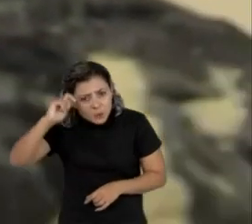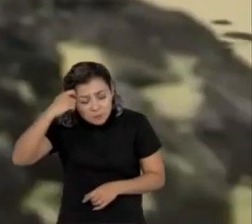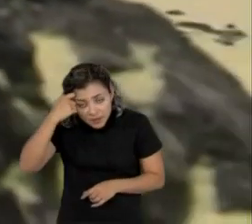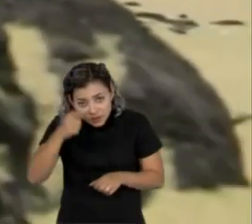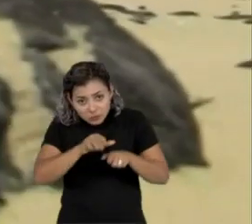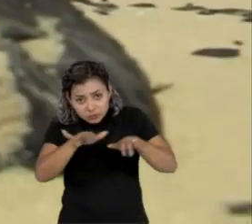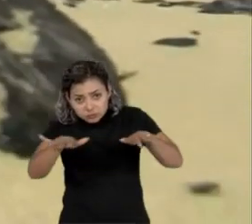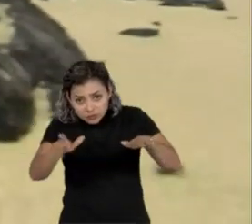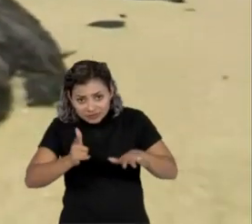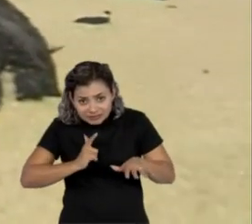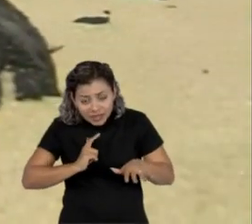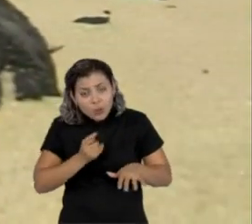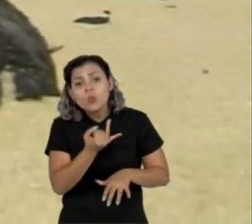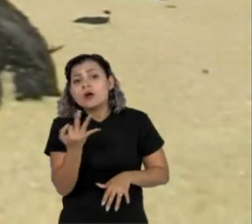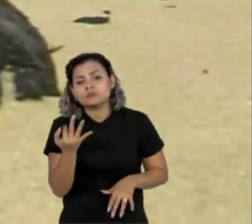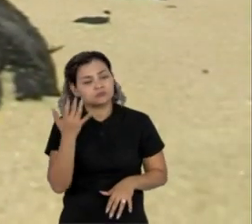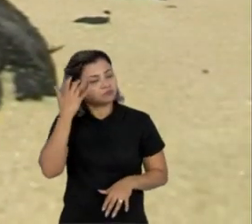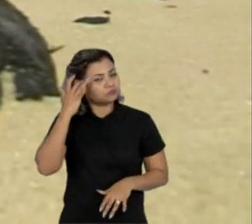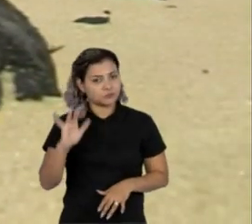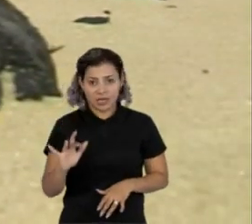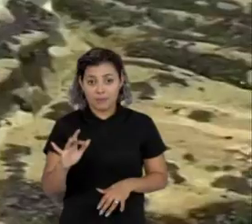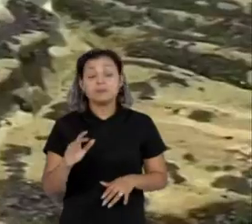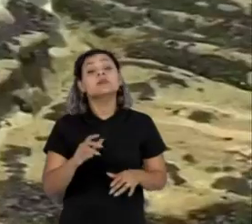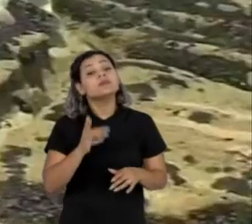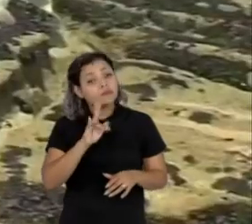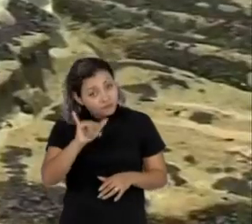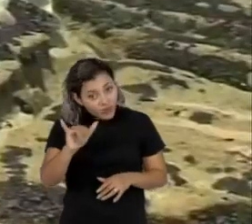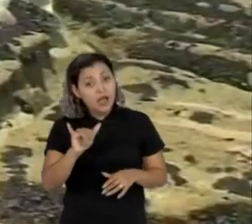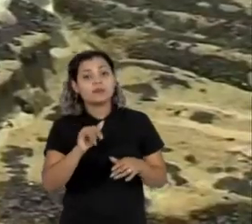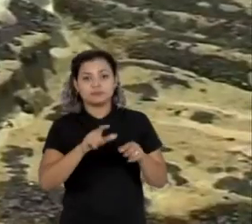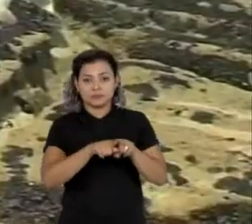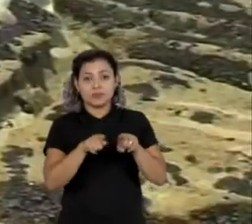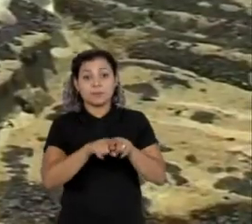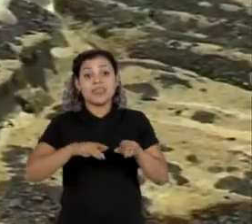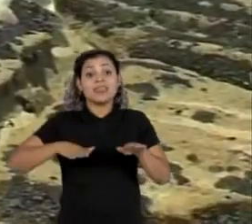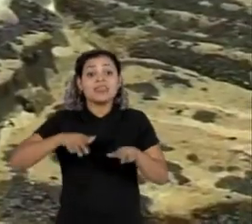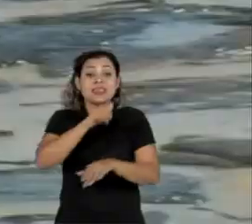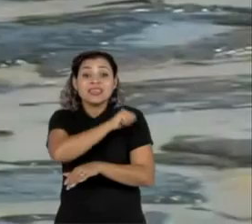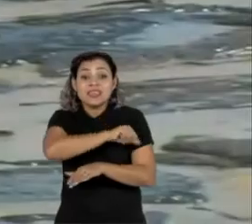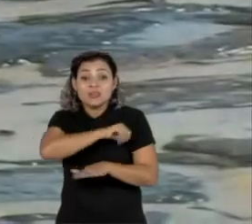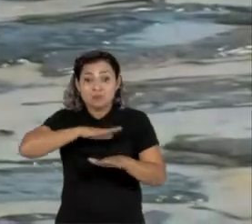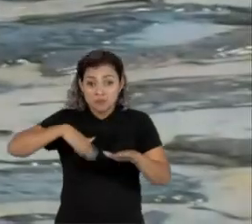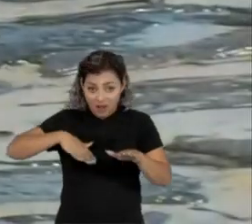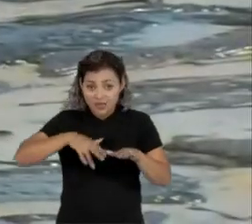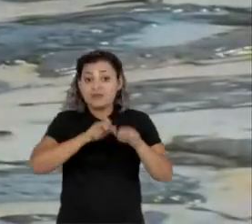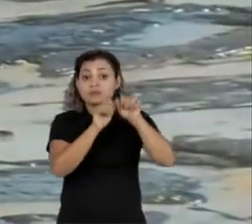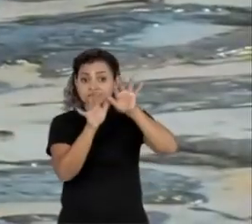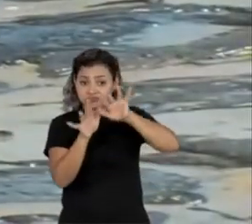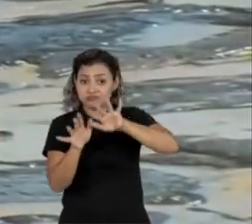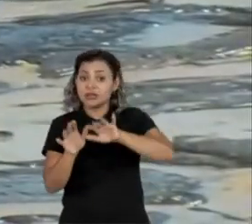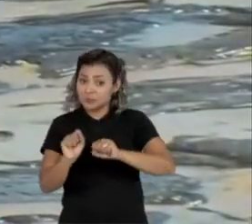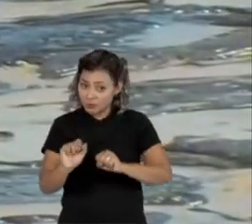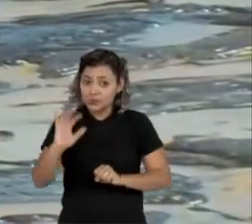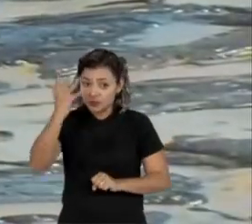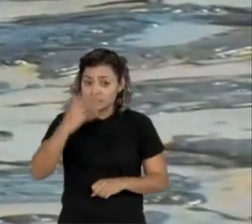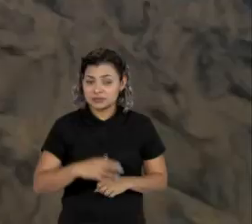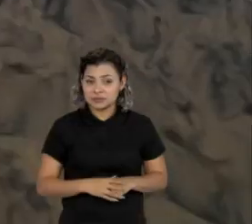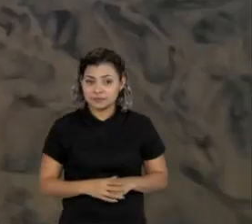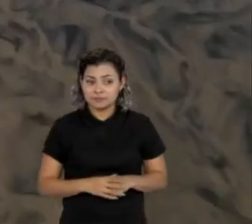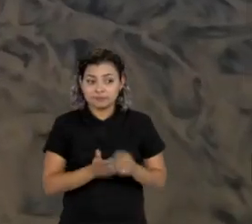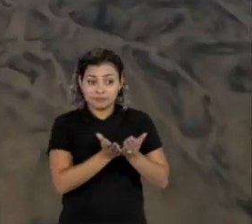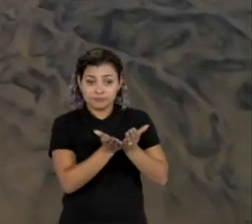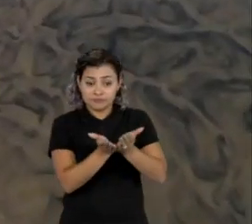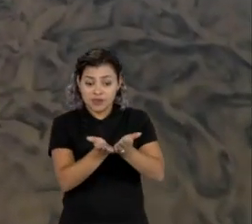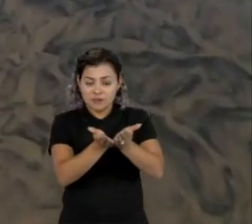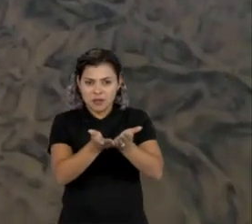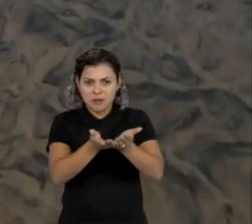que ainda há no mar. Parte dele pode chegar ao litoral do Rio de Janeiro nos próximos dias. O novo navio